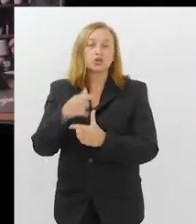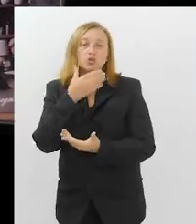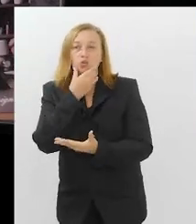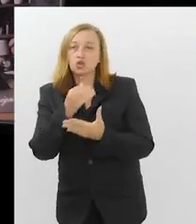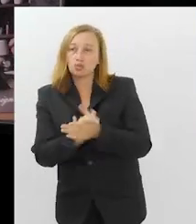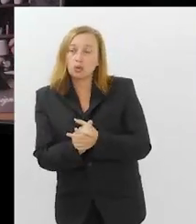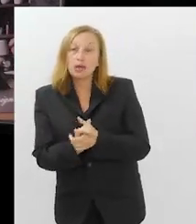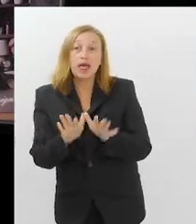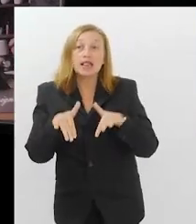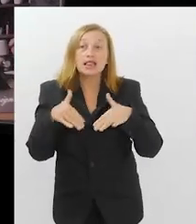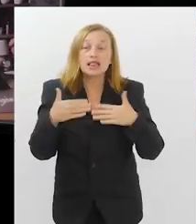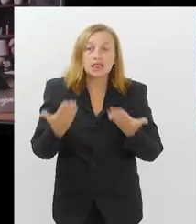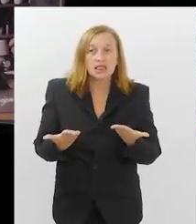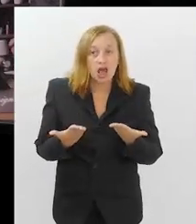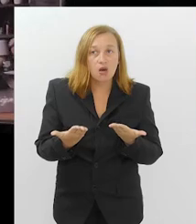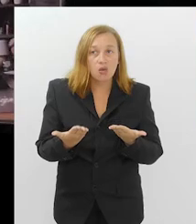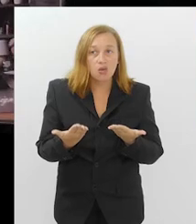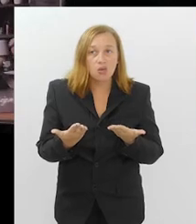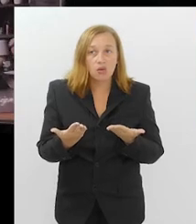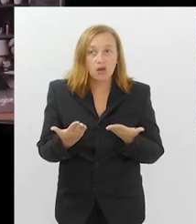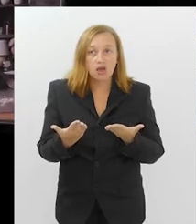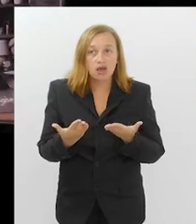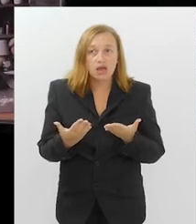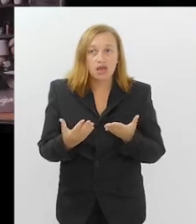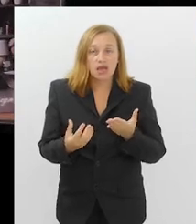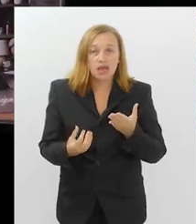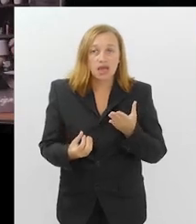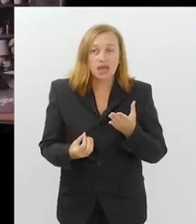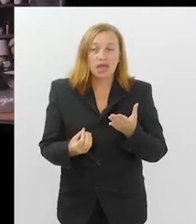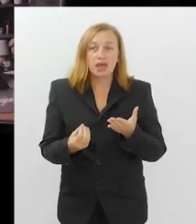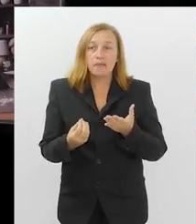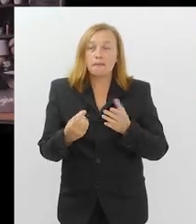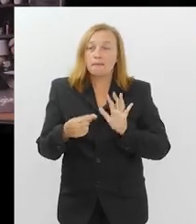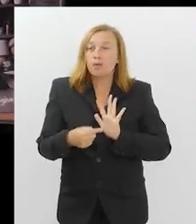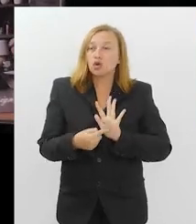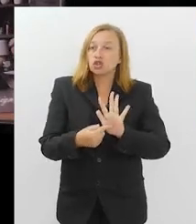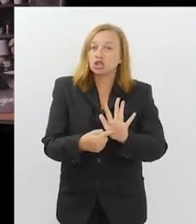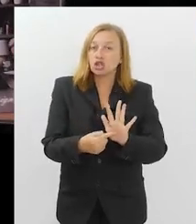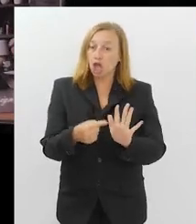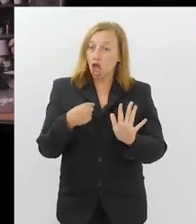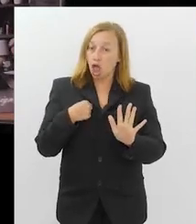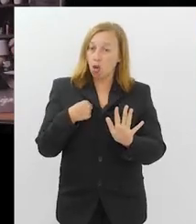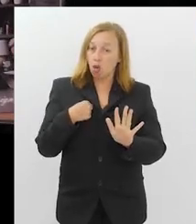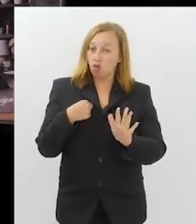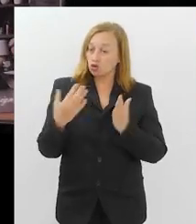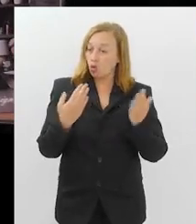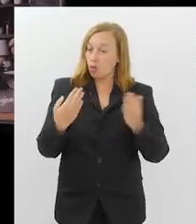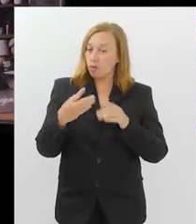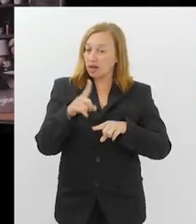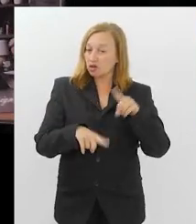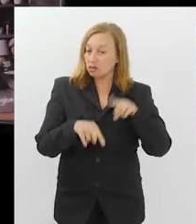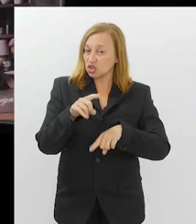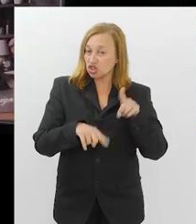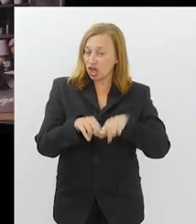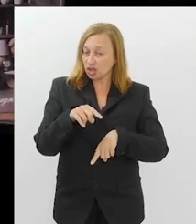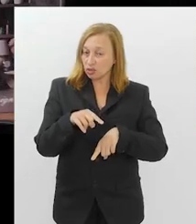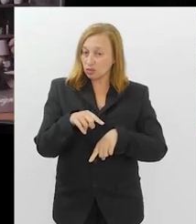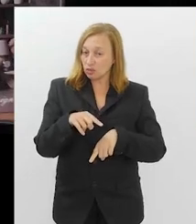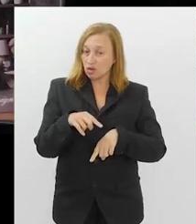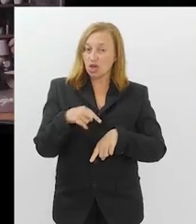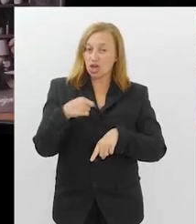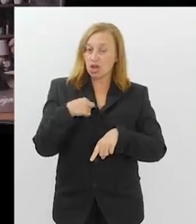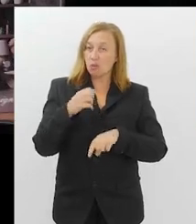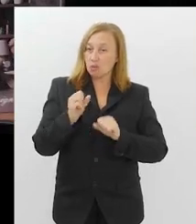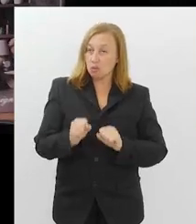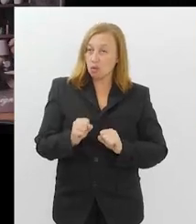nossos maridos. Então, é a personificação da coisa. Como eu sou coisa, eu posso fazer o que quiser com